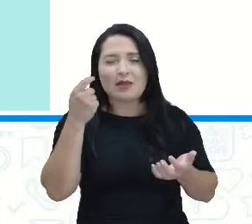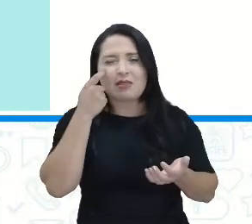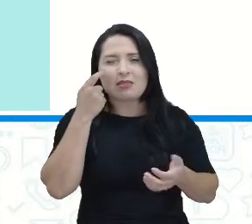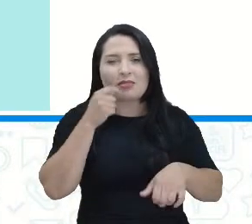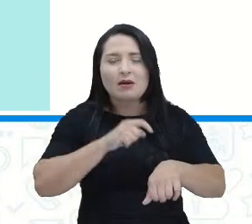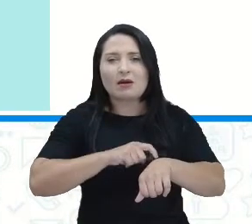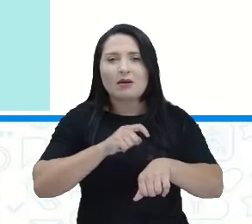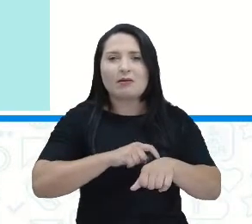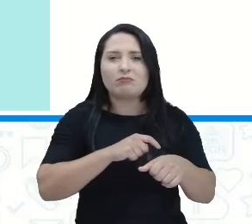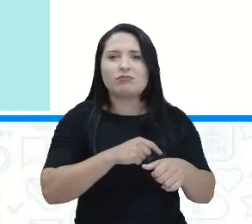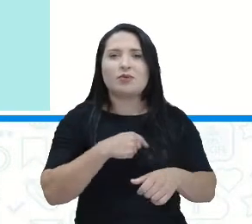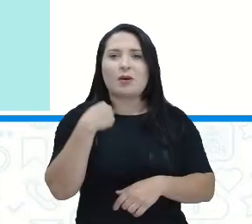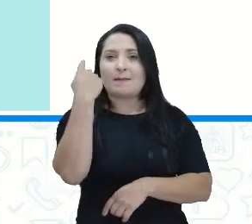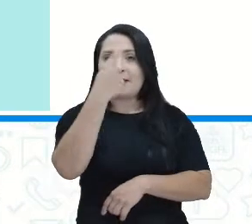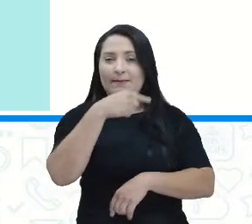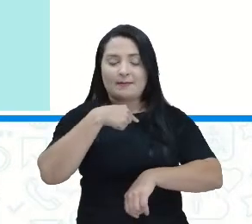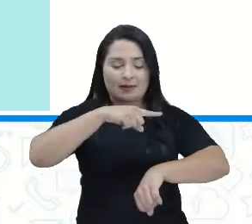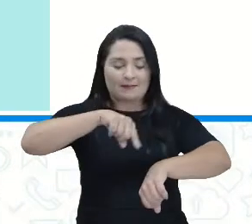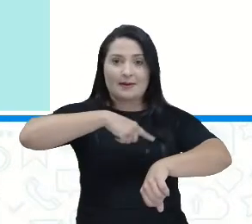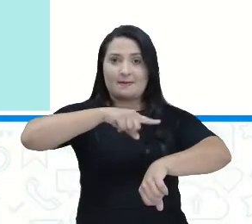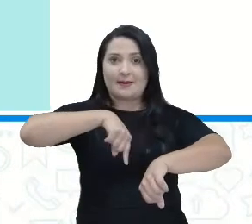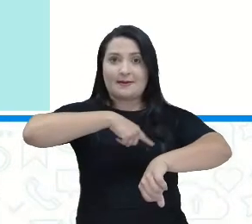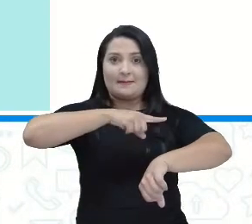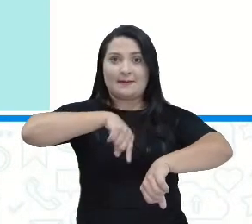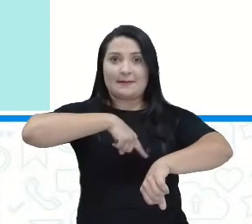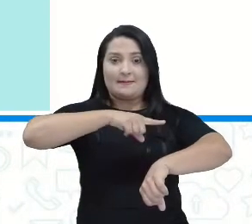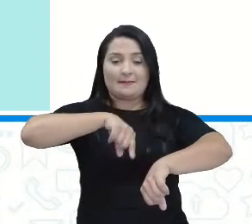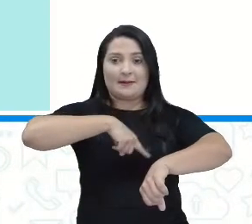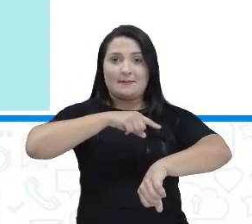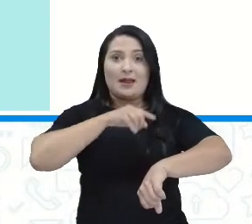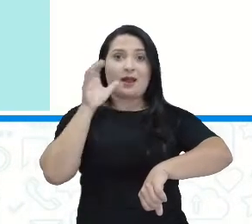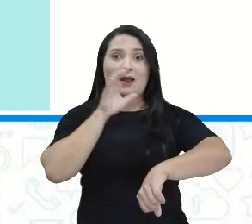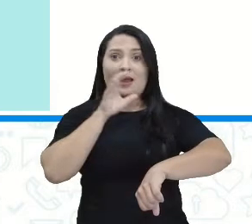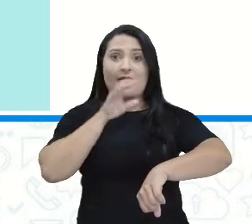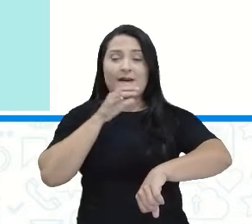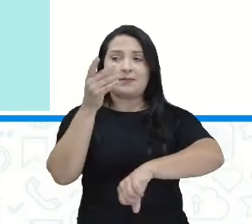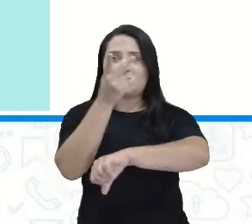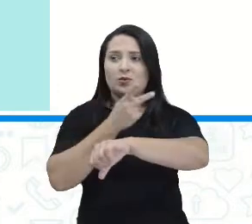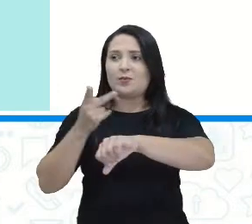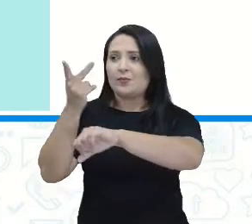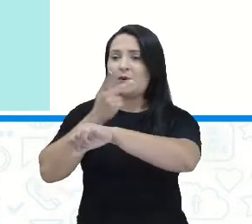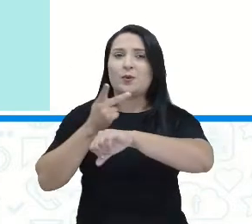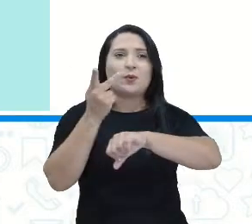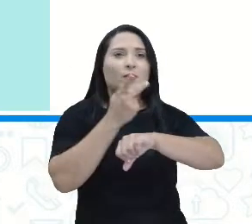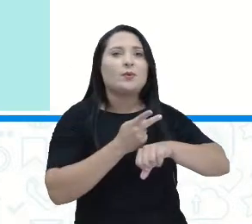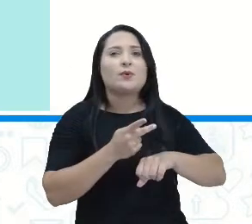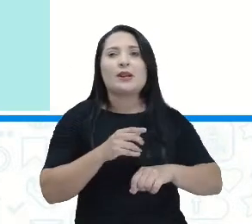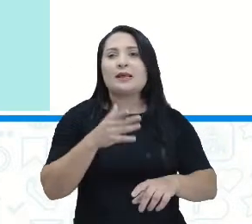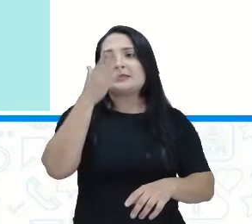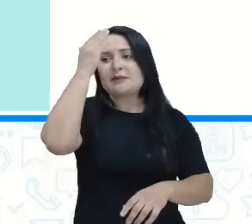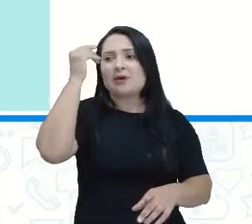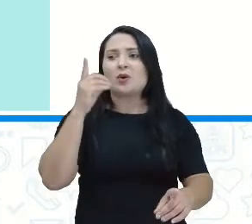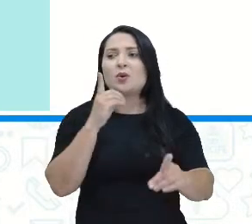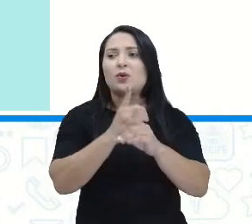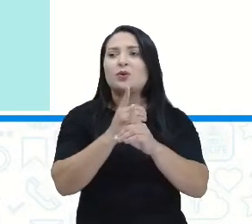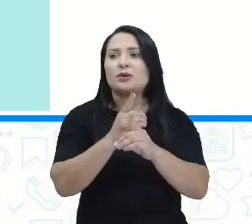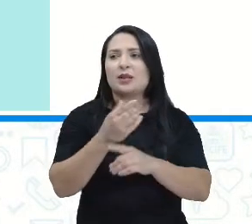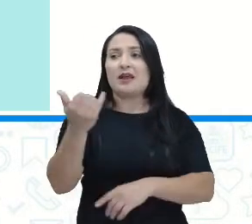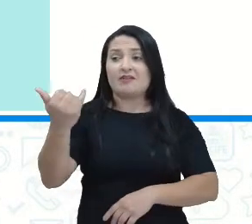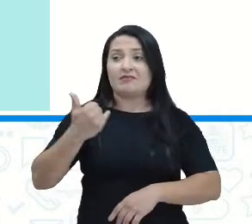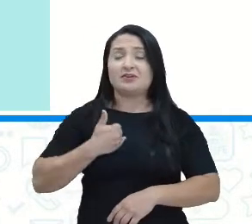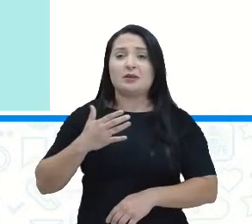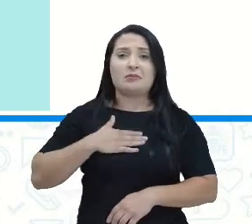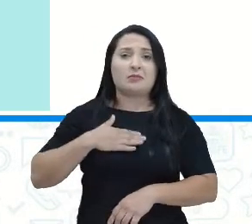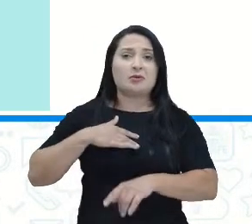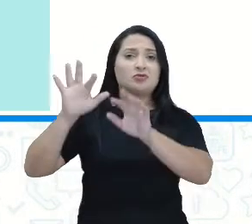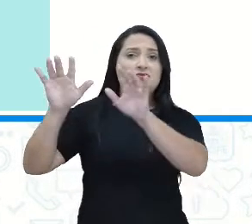aí passando. Corre, procura, que eu quero saber o que é que vocês conseguiram encontrar. Conta para mim aí no chat,